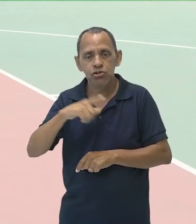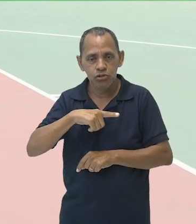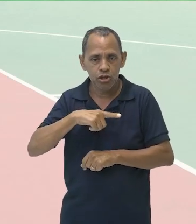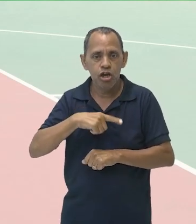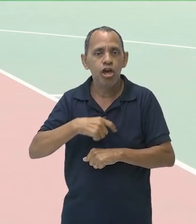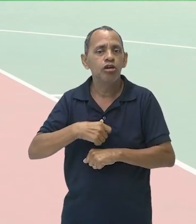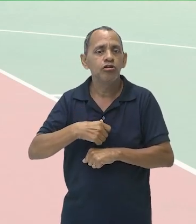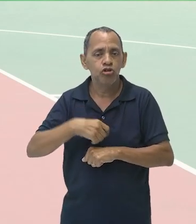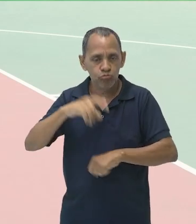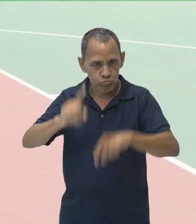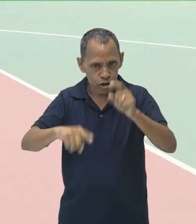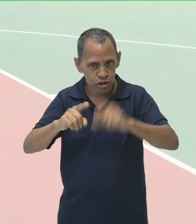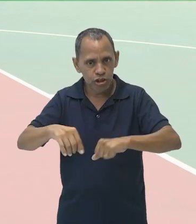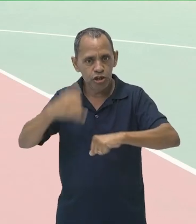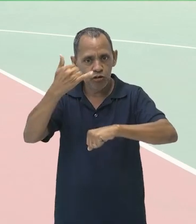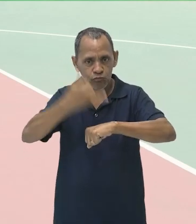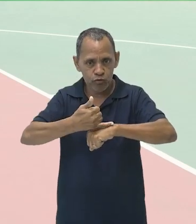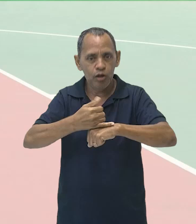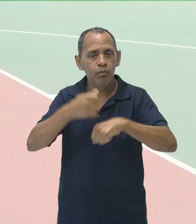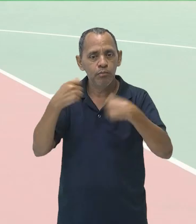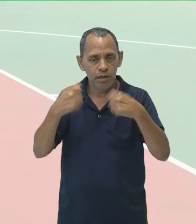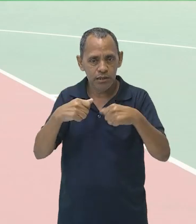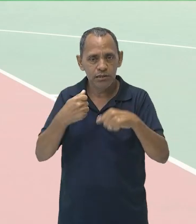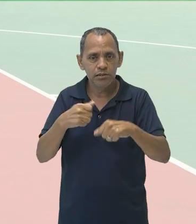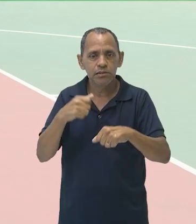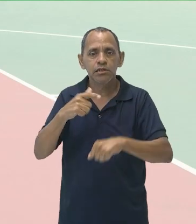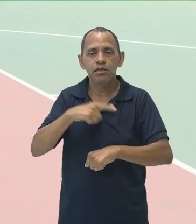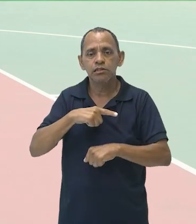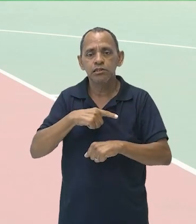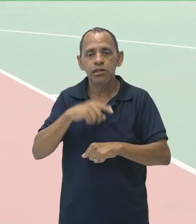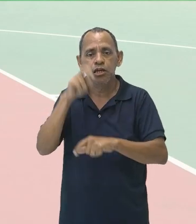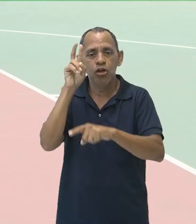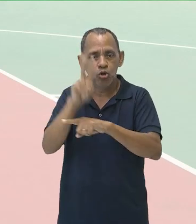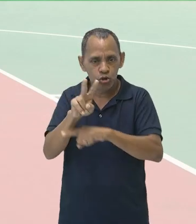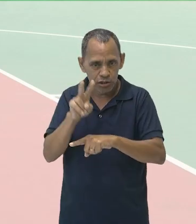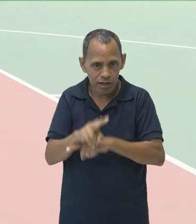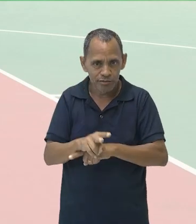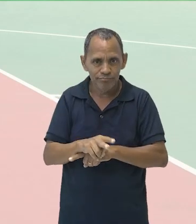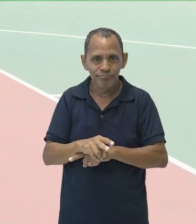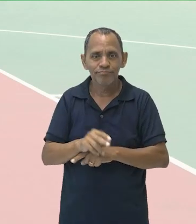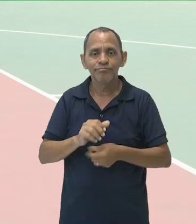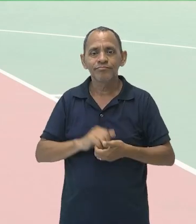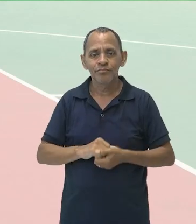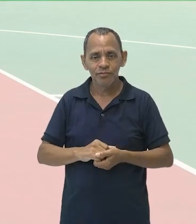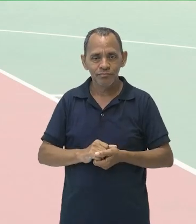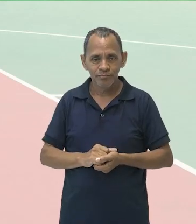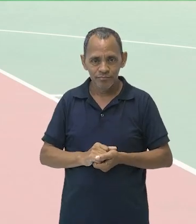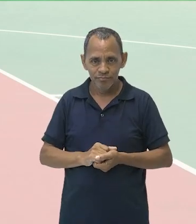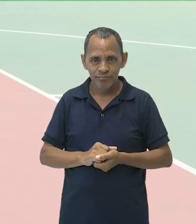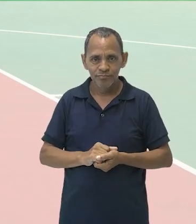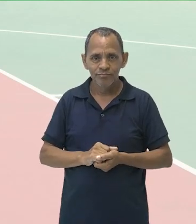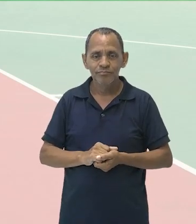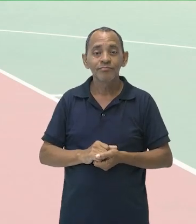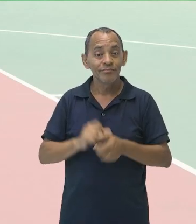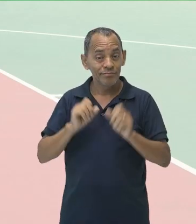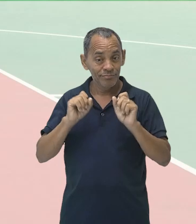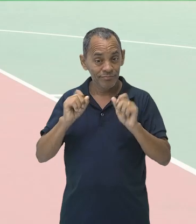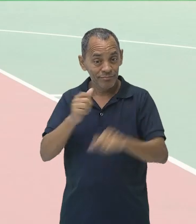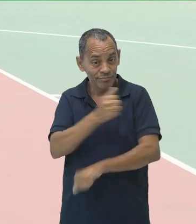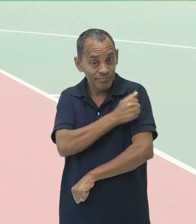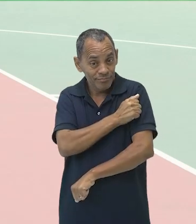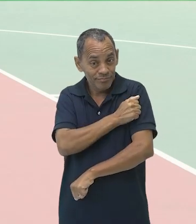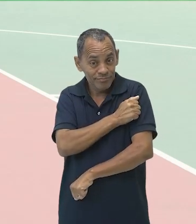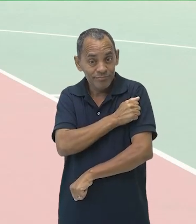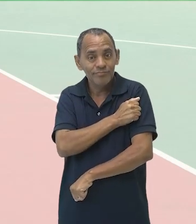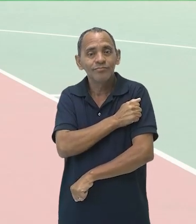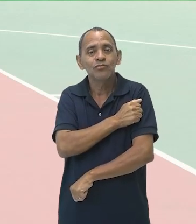tem que tomar esses cuidados, certo? Muito bem, alunos, essas foram as informações que eu tinha para passar para